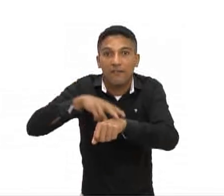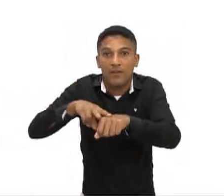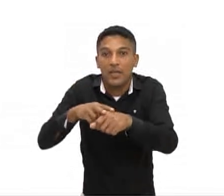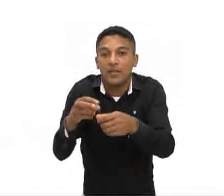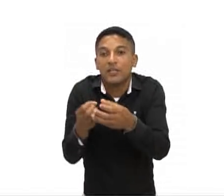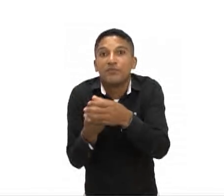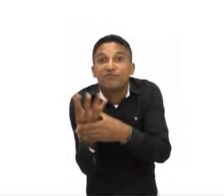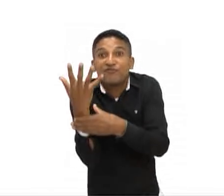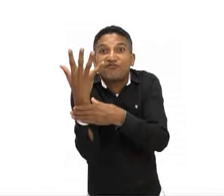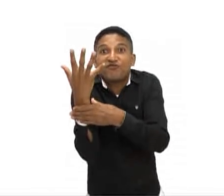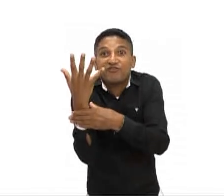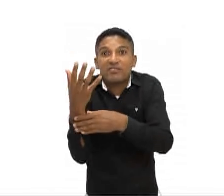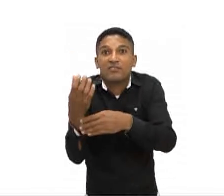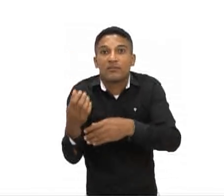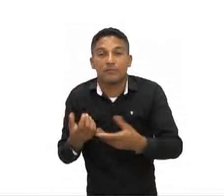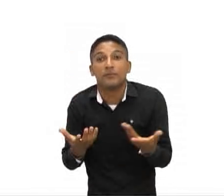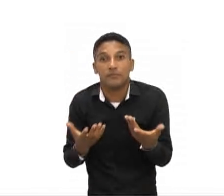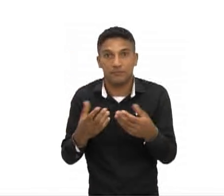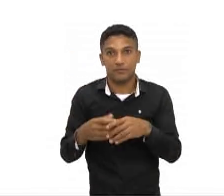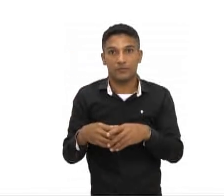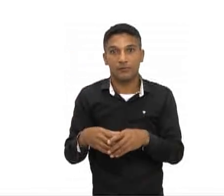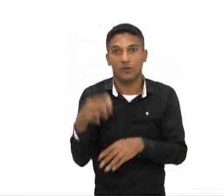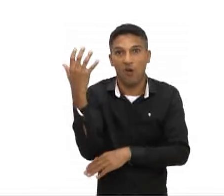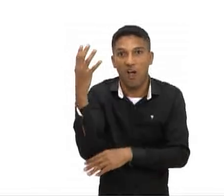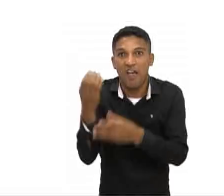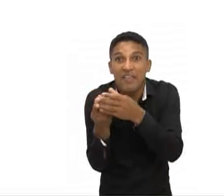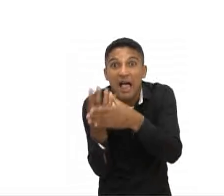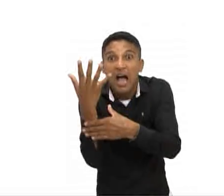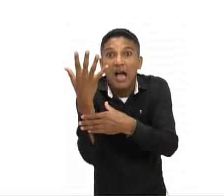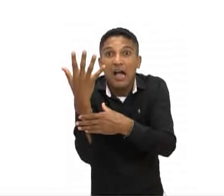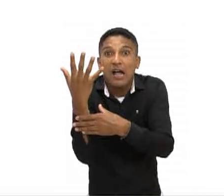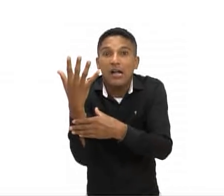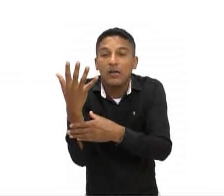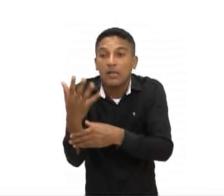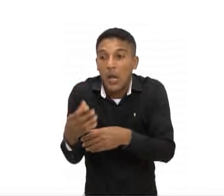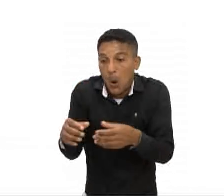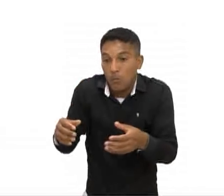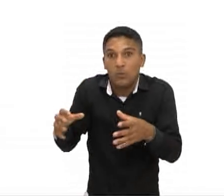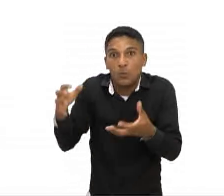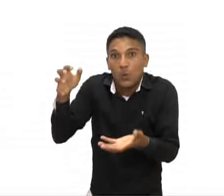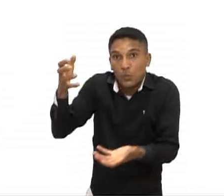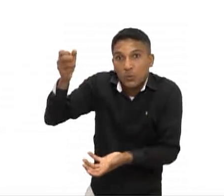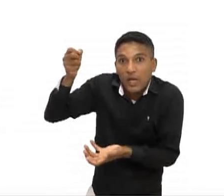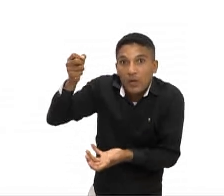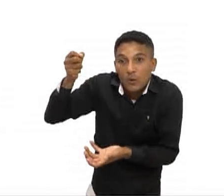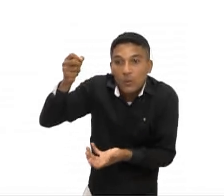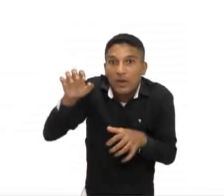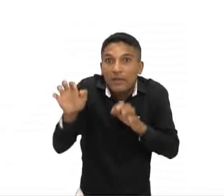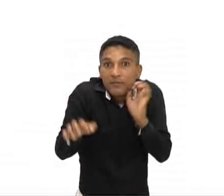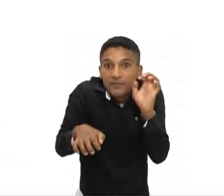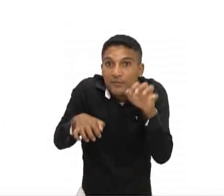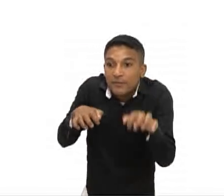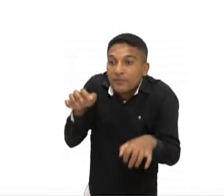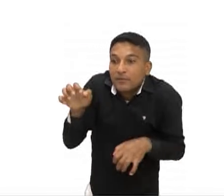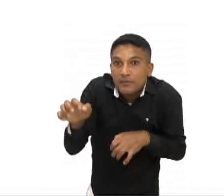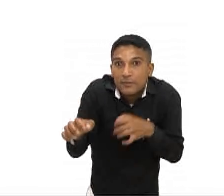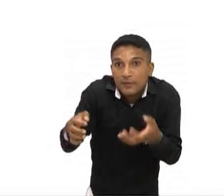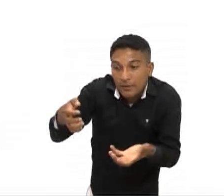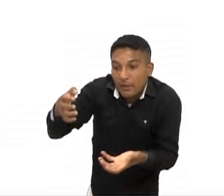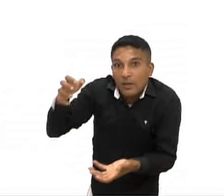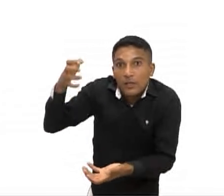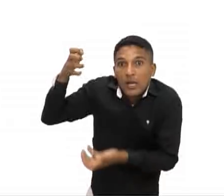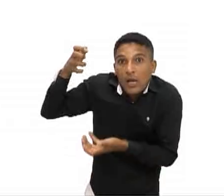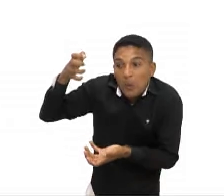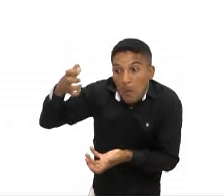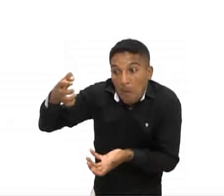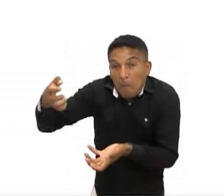algum coelho jovem e inexperiente caísse na arapuca. Nosso gato esperou